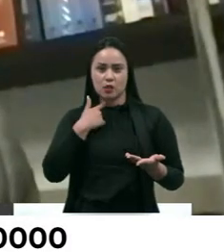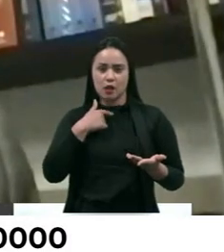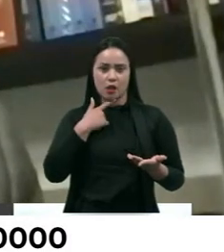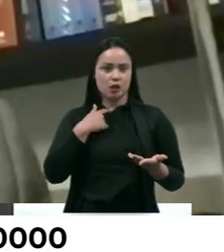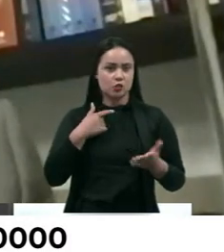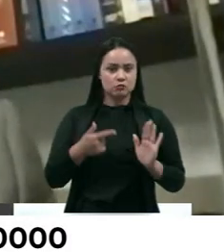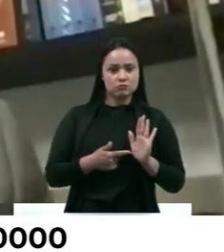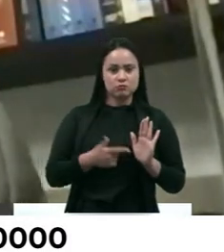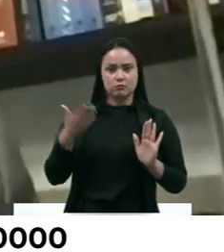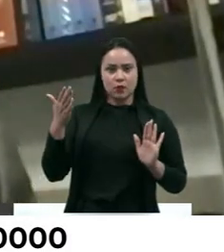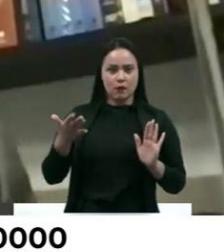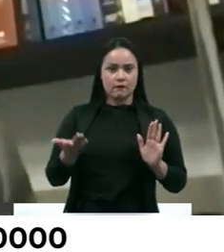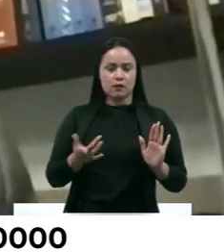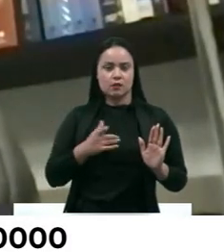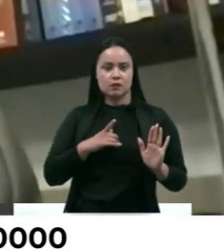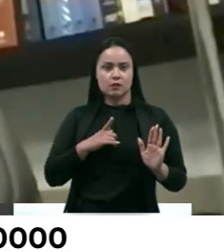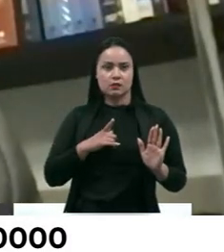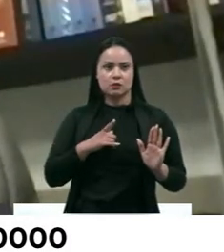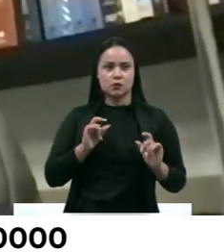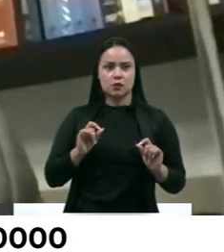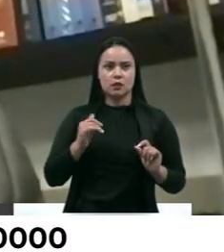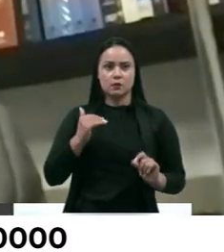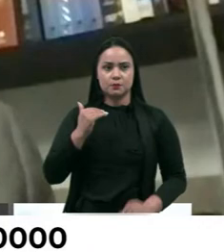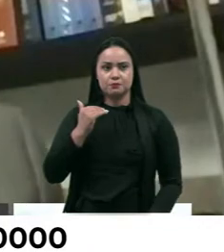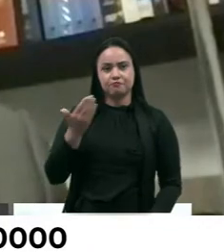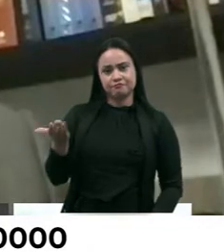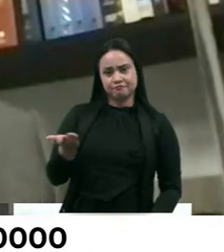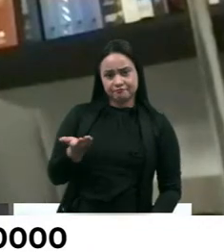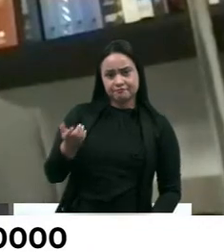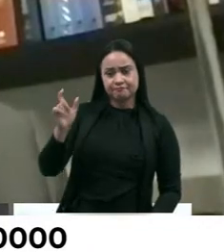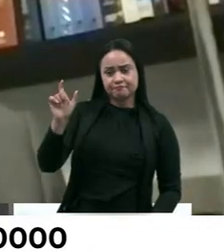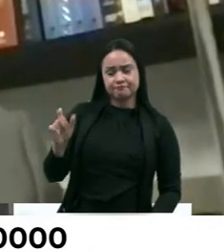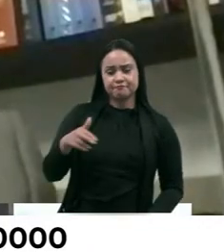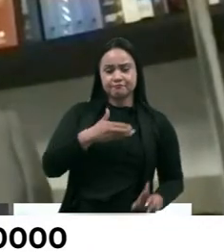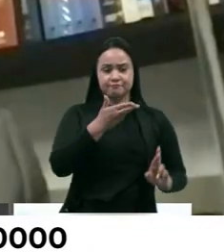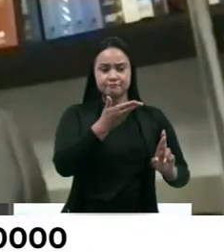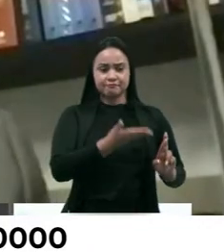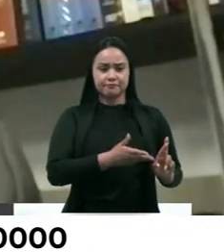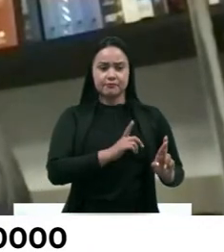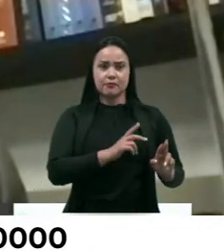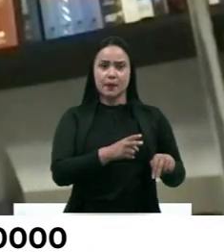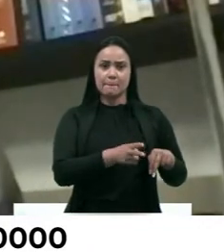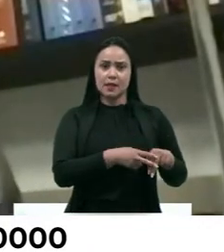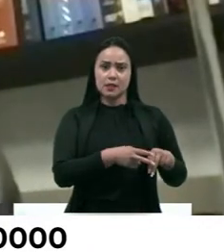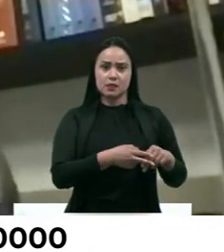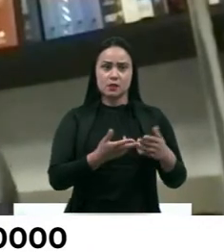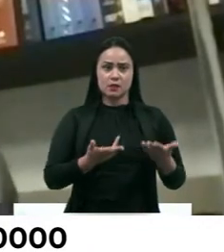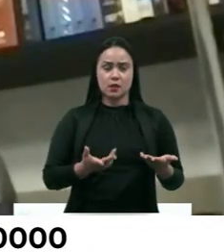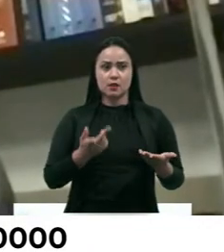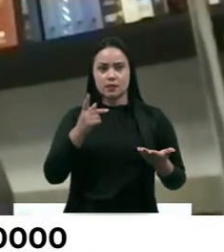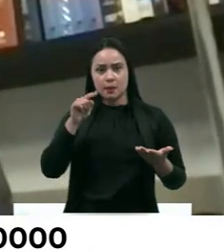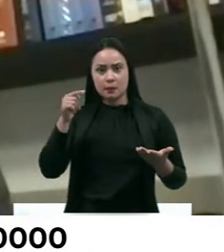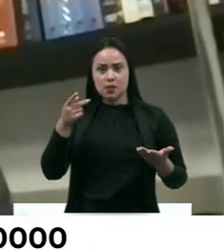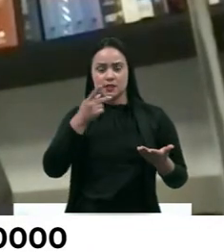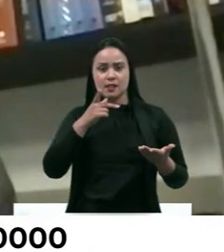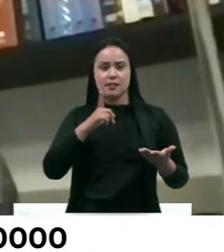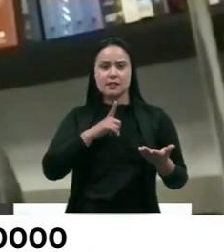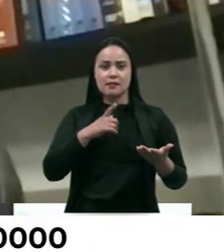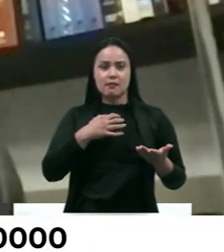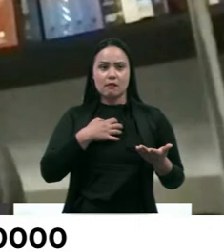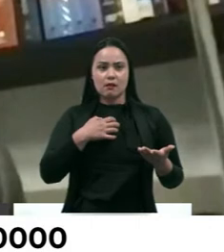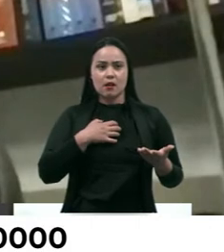nos autos que demonstre que ele desejaria que aquele réu ficasse preso, para então poder dizer que teria uma